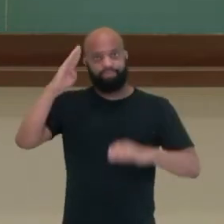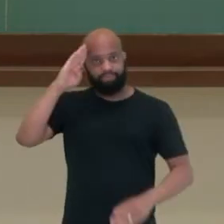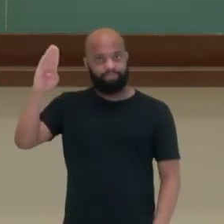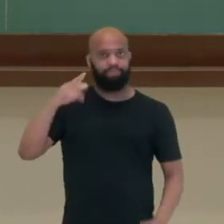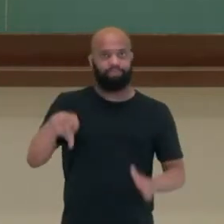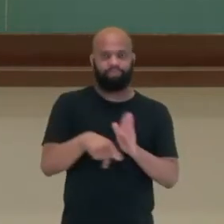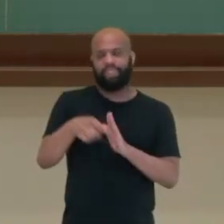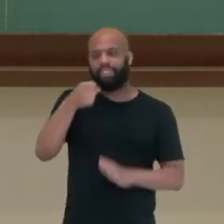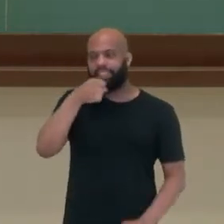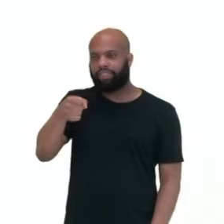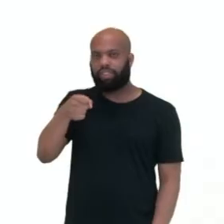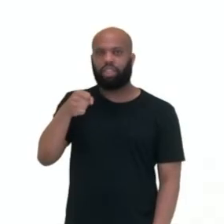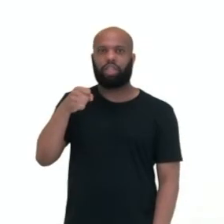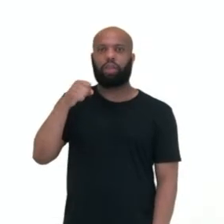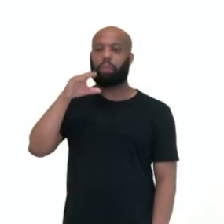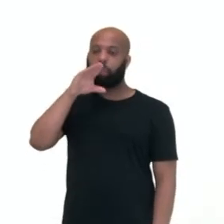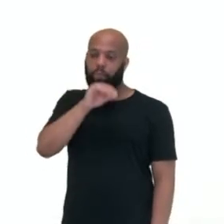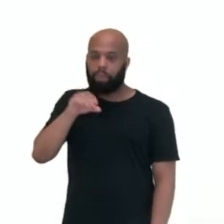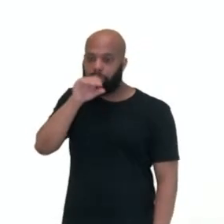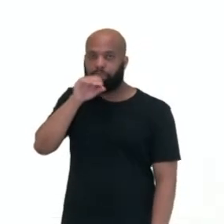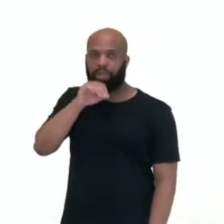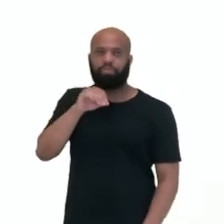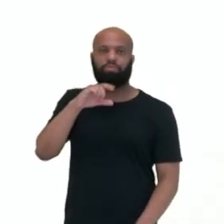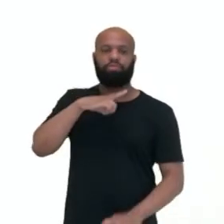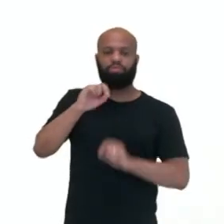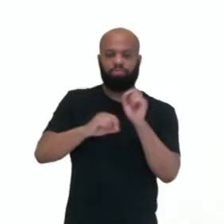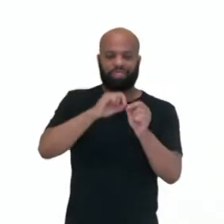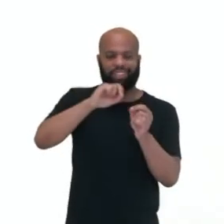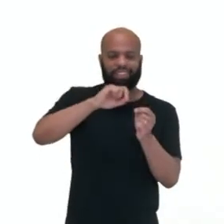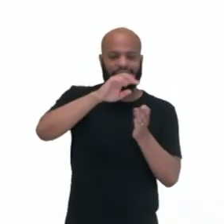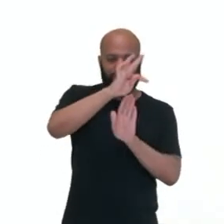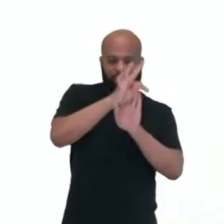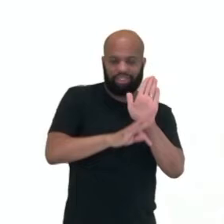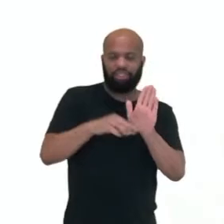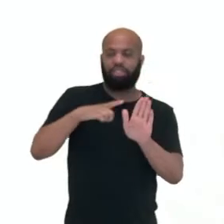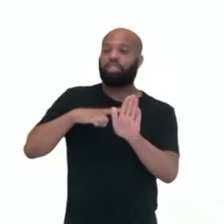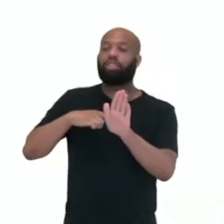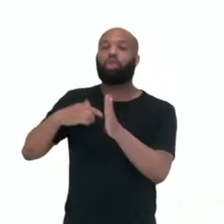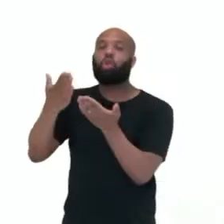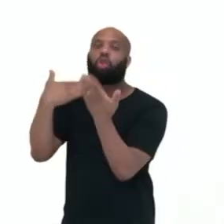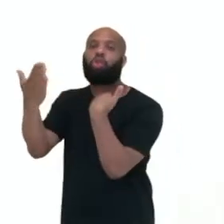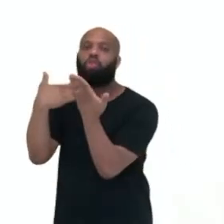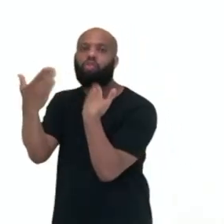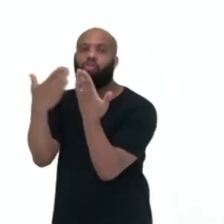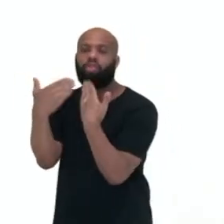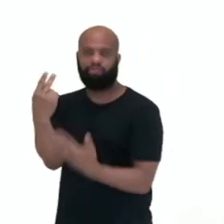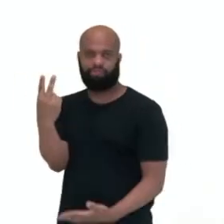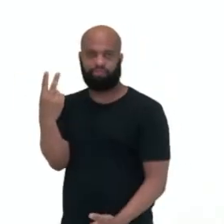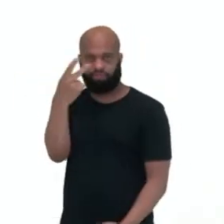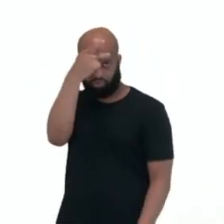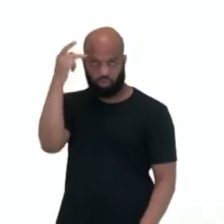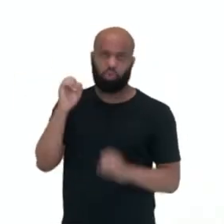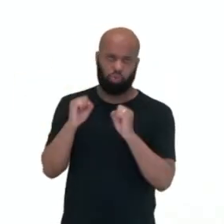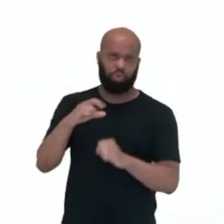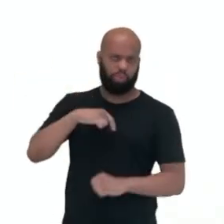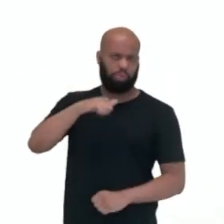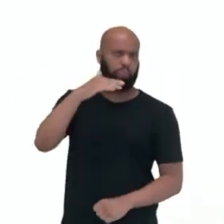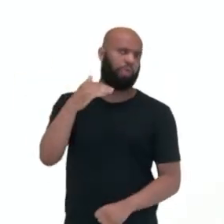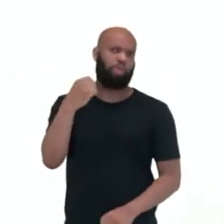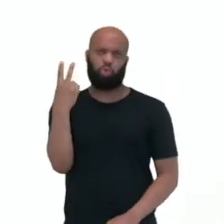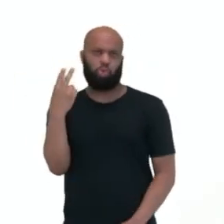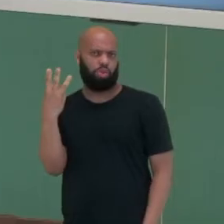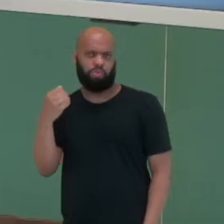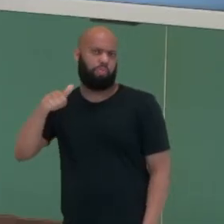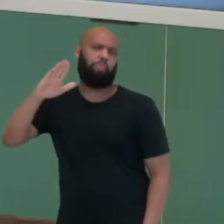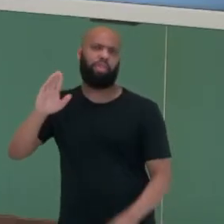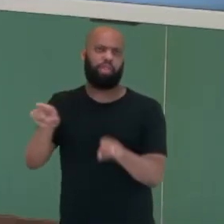entrevista. A oralidade, que são textos produzidos pelo diálogo entre duas pessoas, pode ser mais pessoas, como nós já